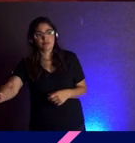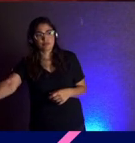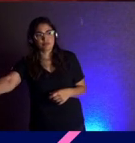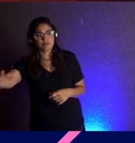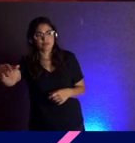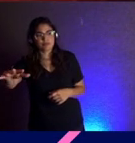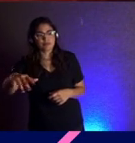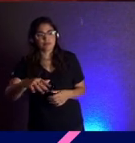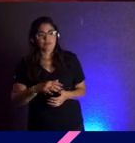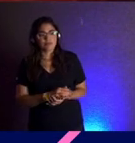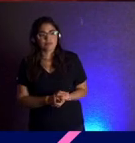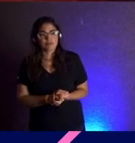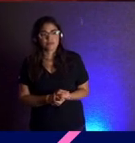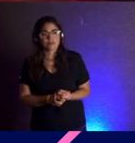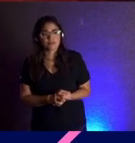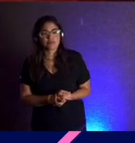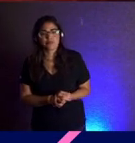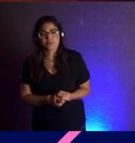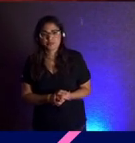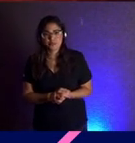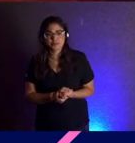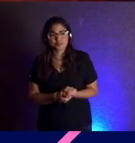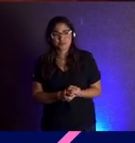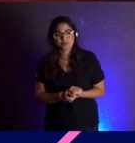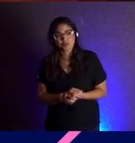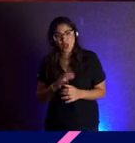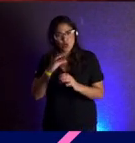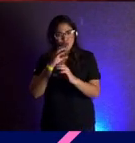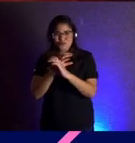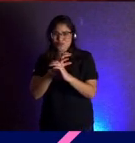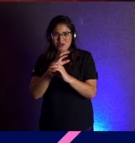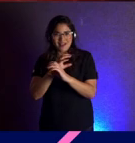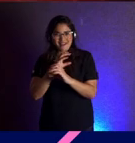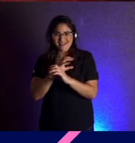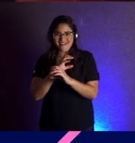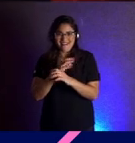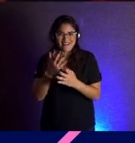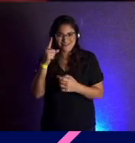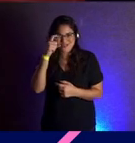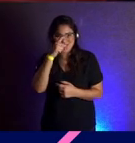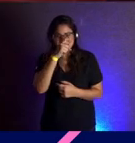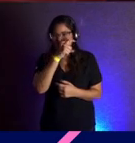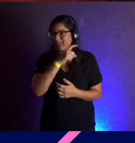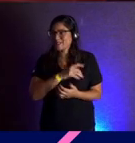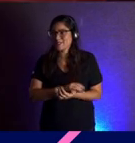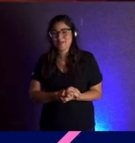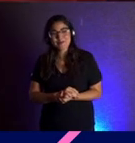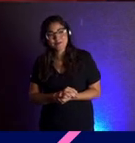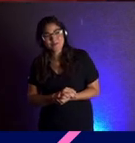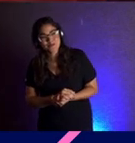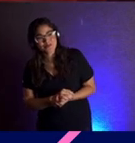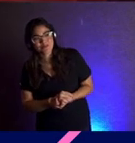Você vê que não sabe comunicar mesmo, é uma tragédia. Sabe nem ficar no palco.